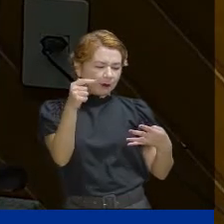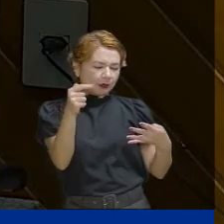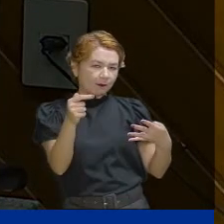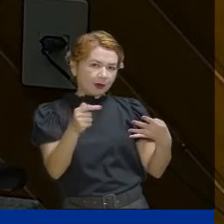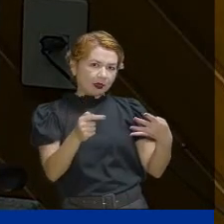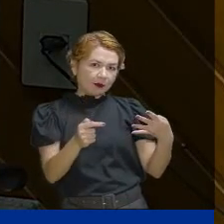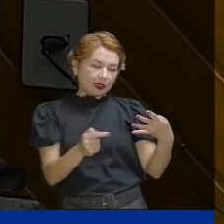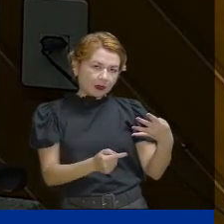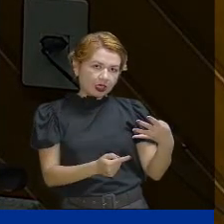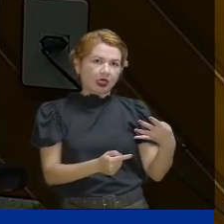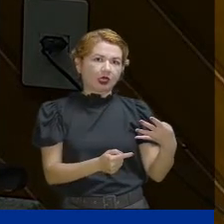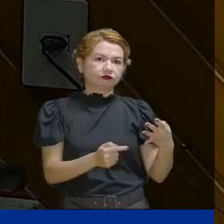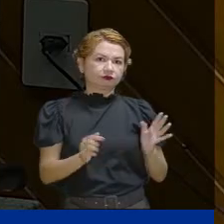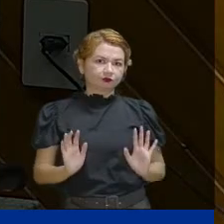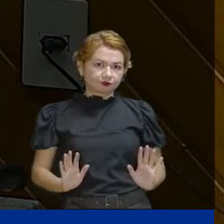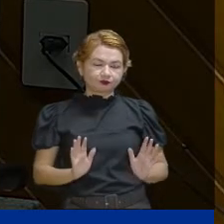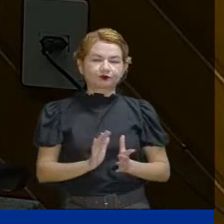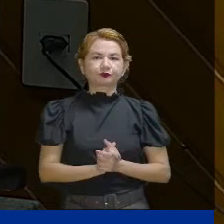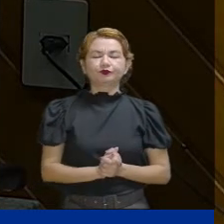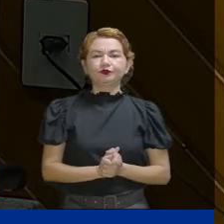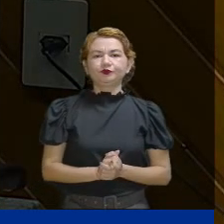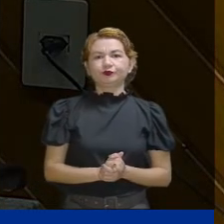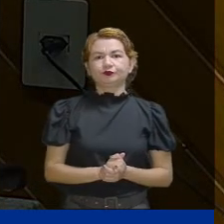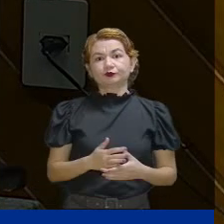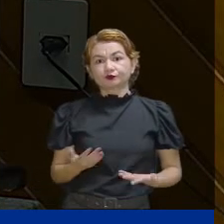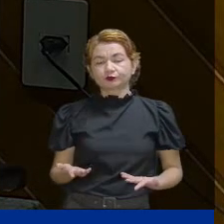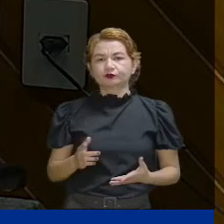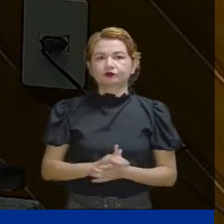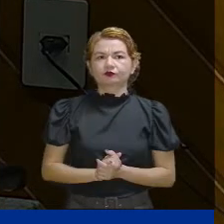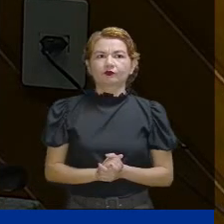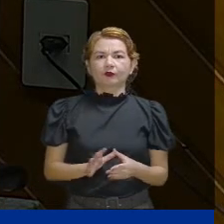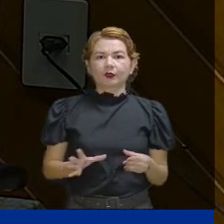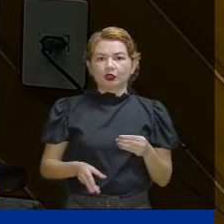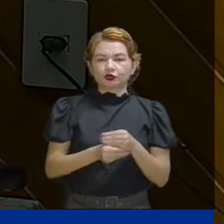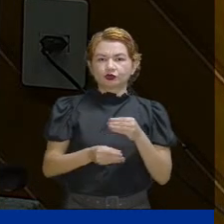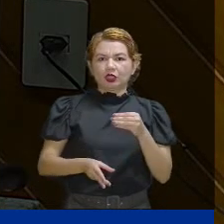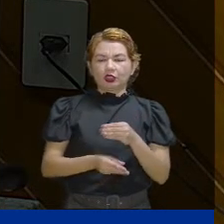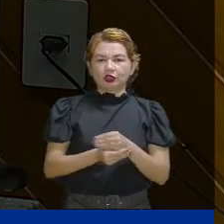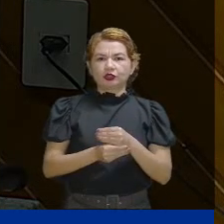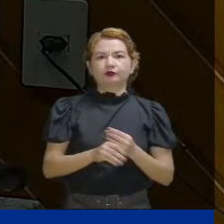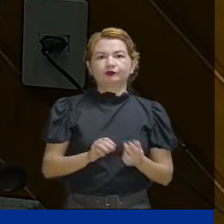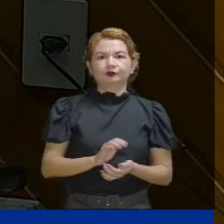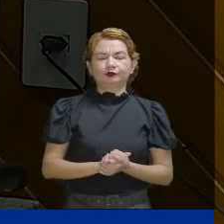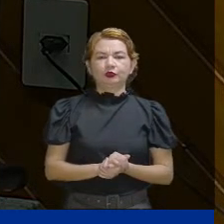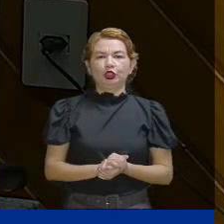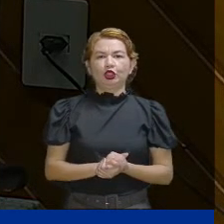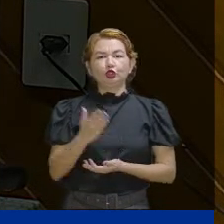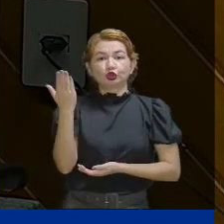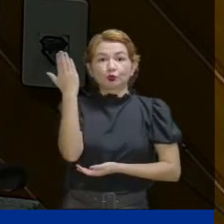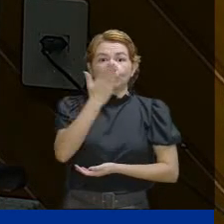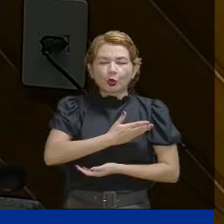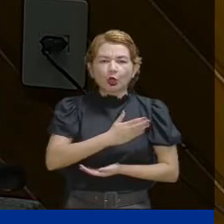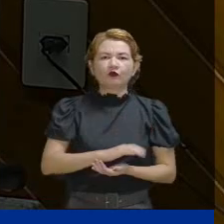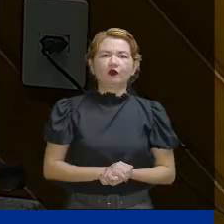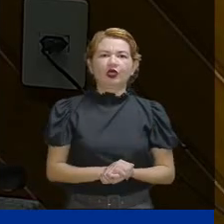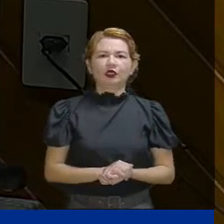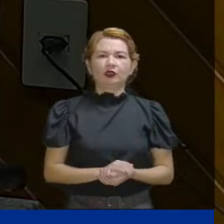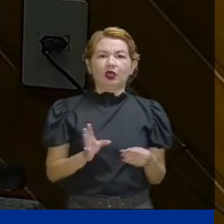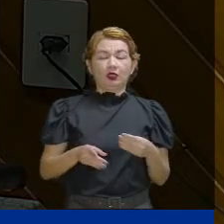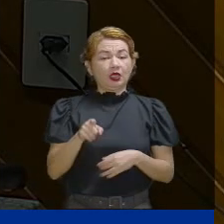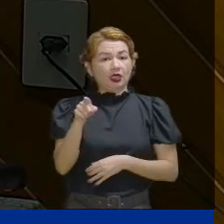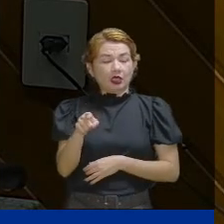pelo embargante de forma individual, senhor presidente. Em relação à juntada extemporânea de provas, o embargante alegou que foram